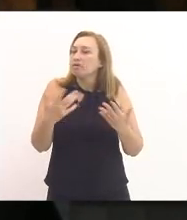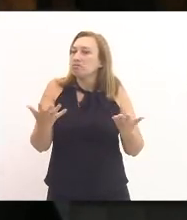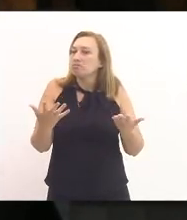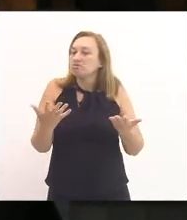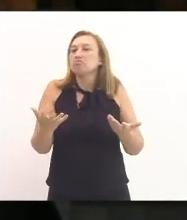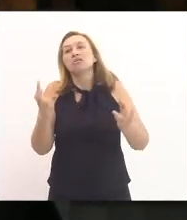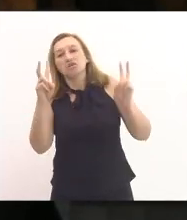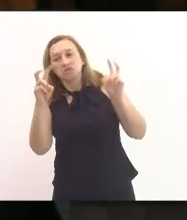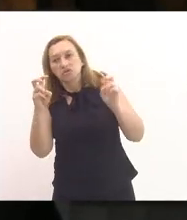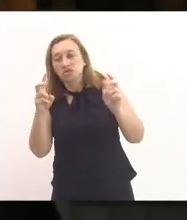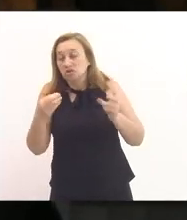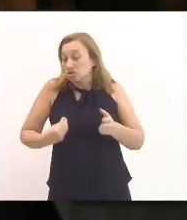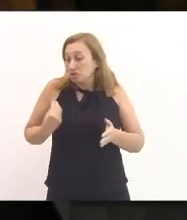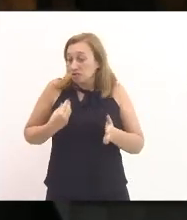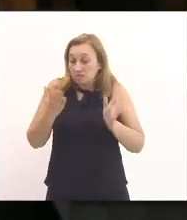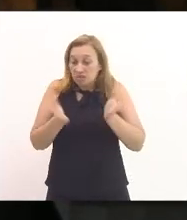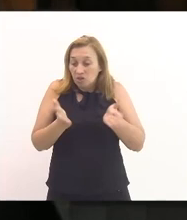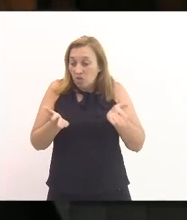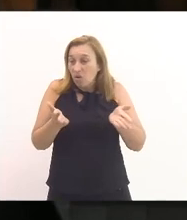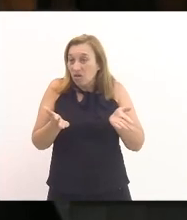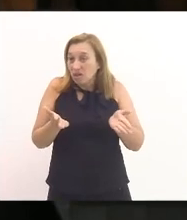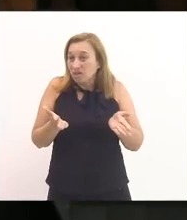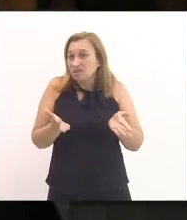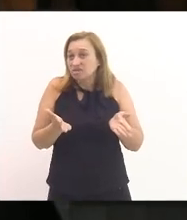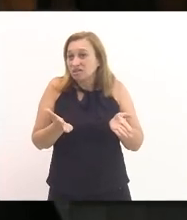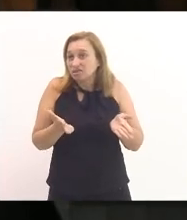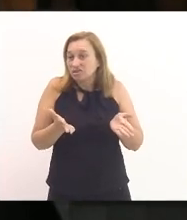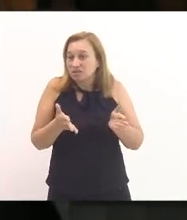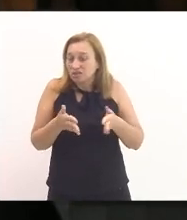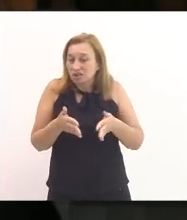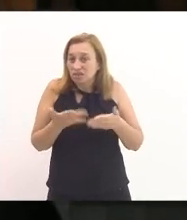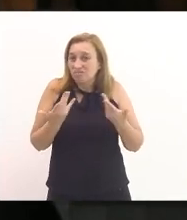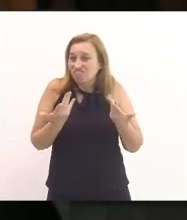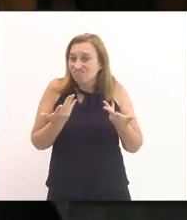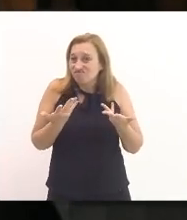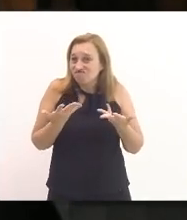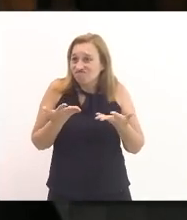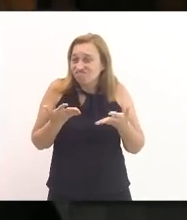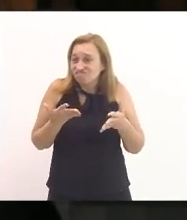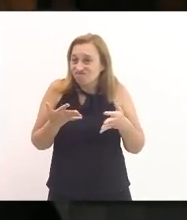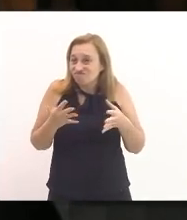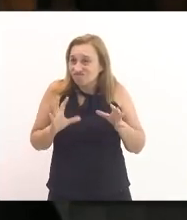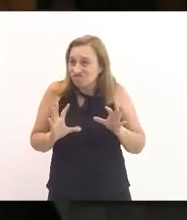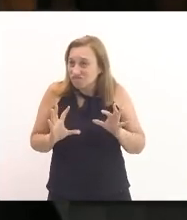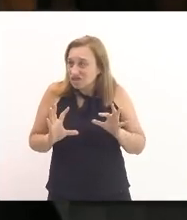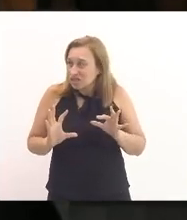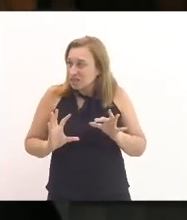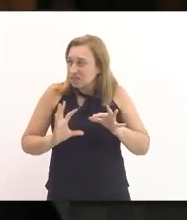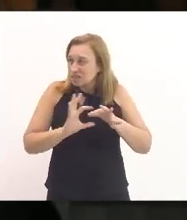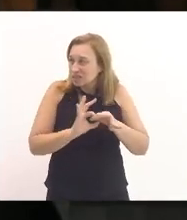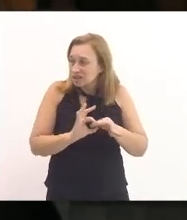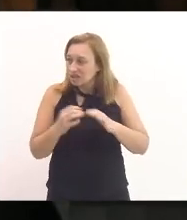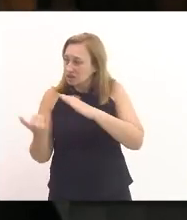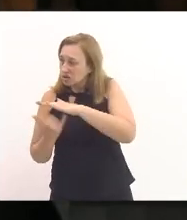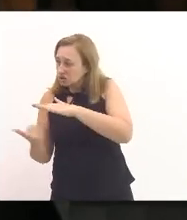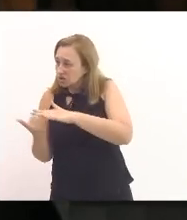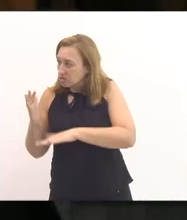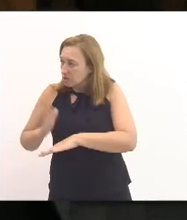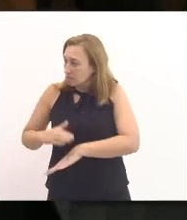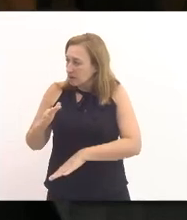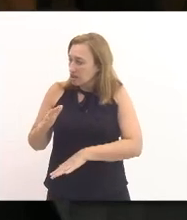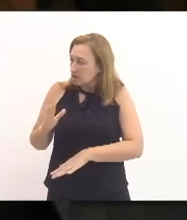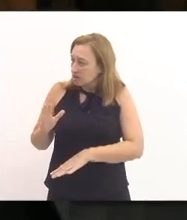situação atual é tem que ficar consentânea com o que as inscrições mais